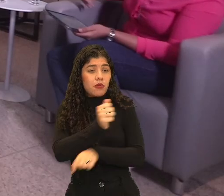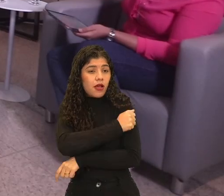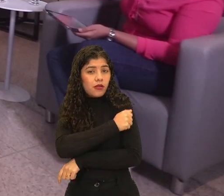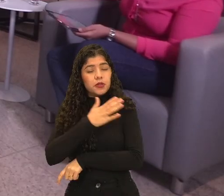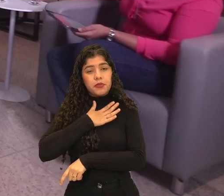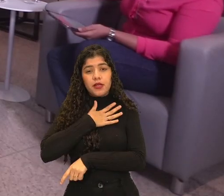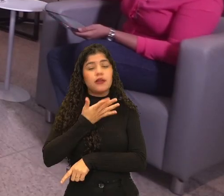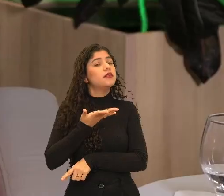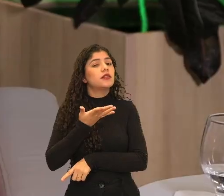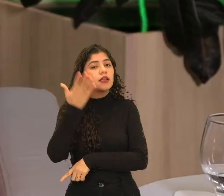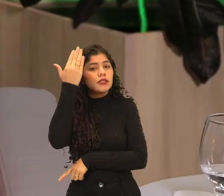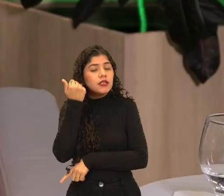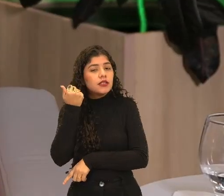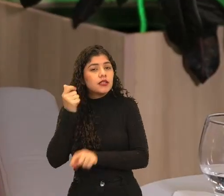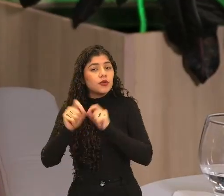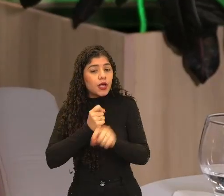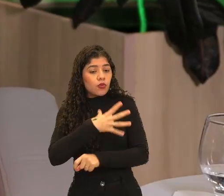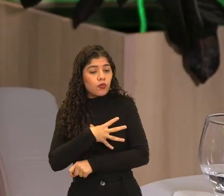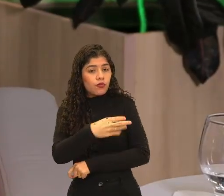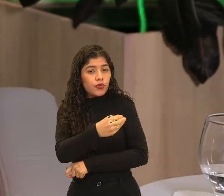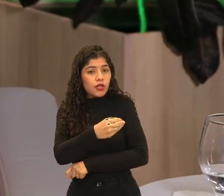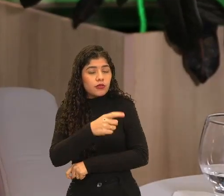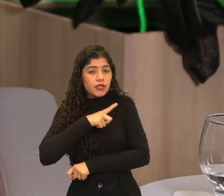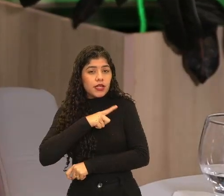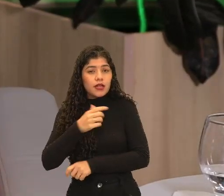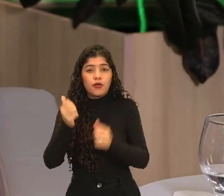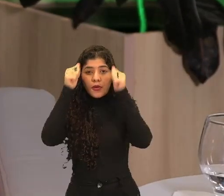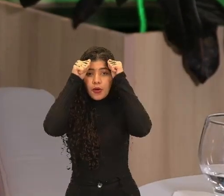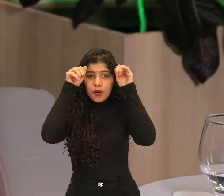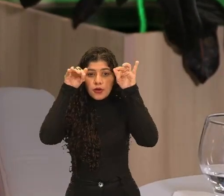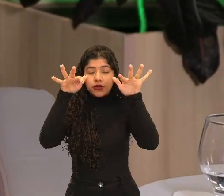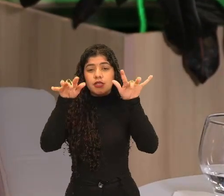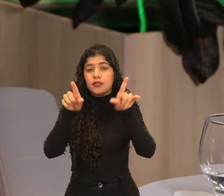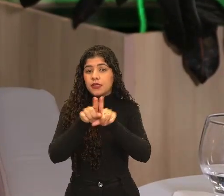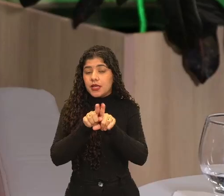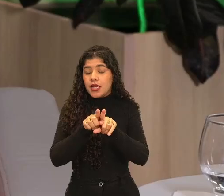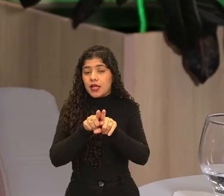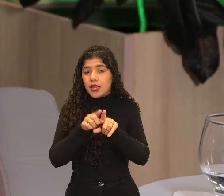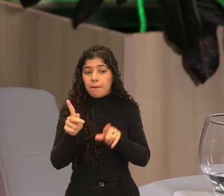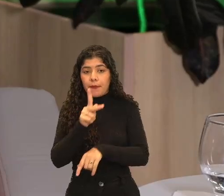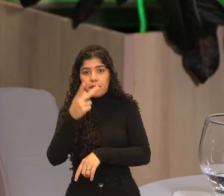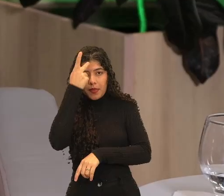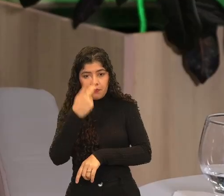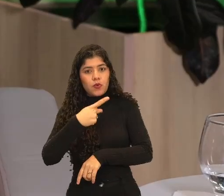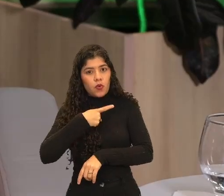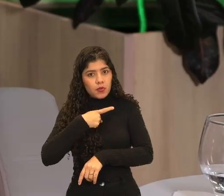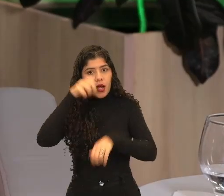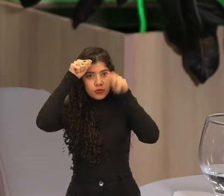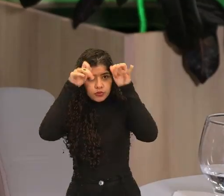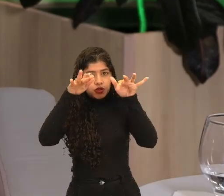descobriu que o autismo dela consultando o filho. O filho dela era